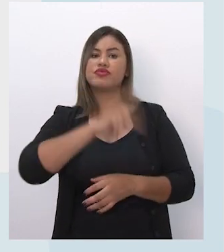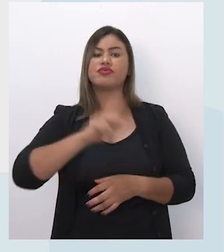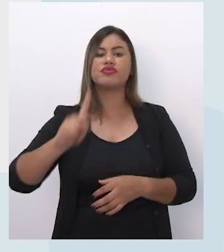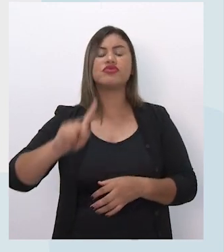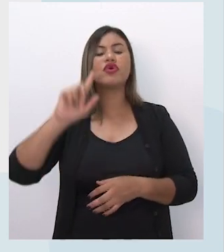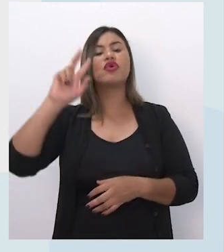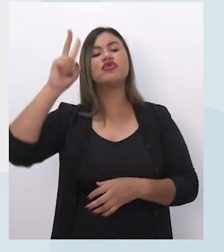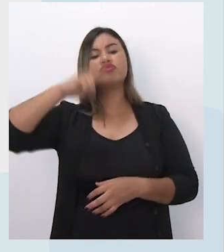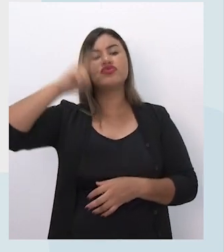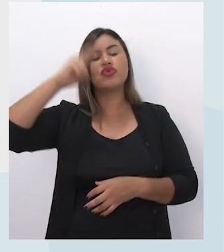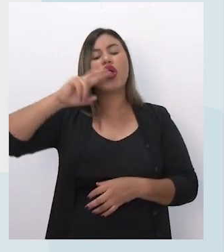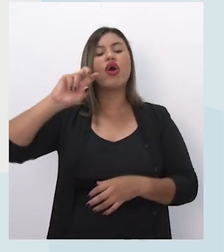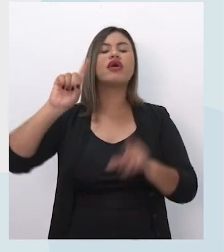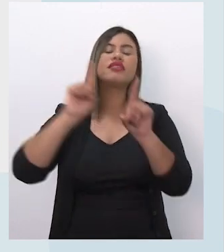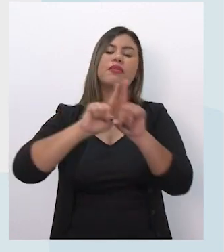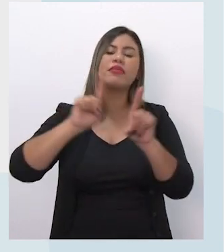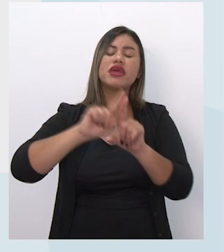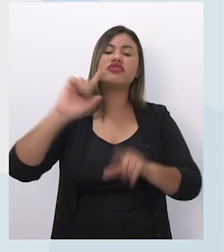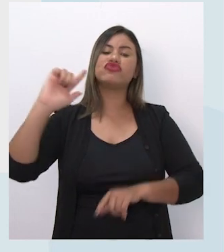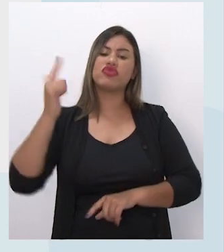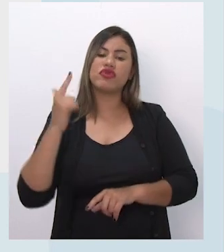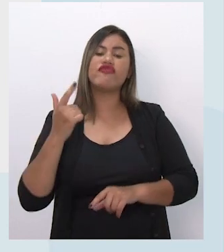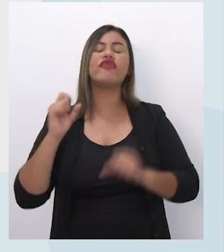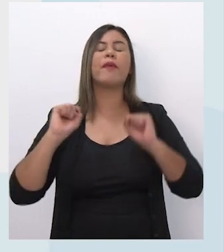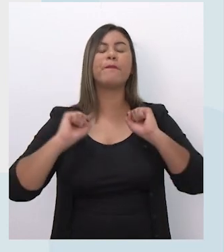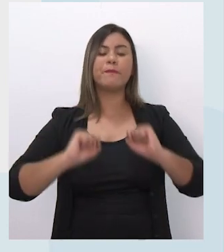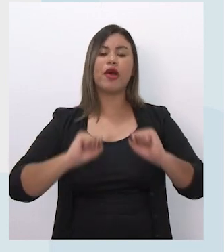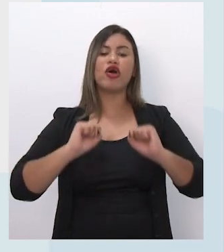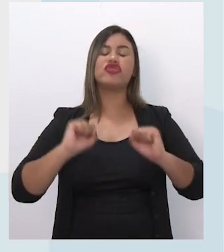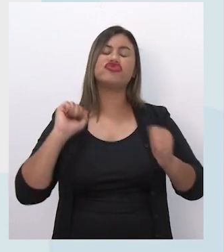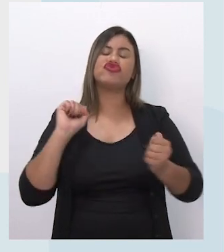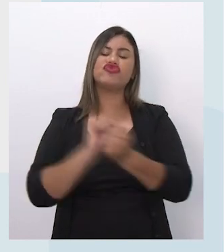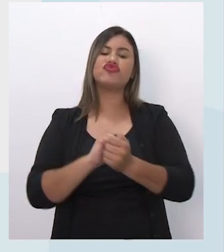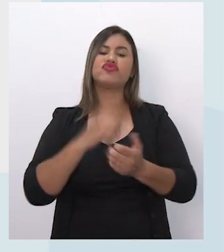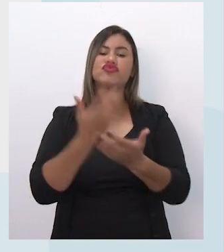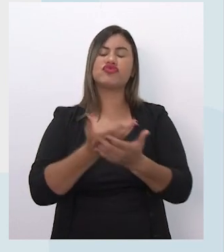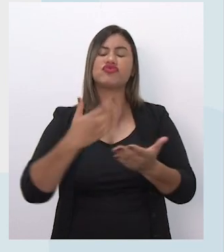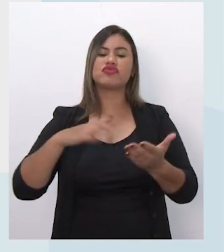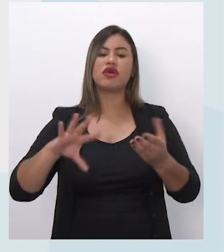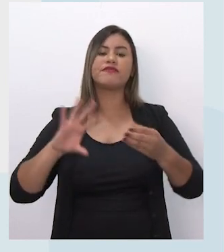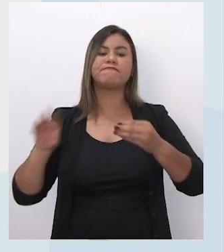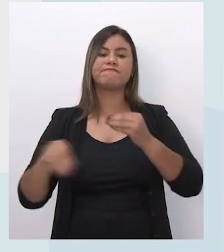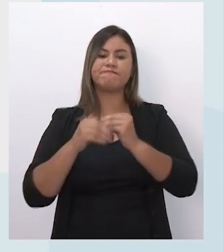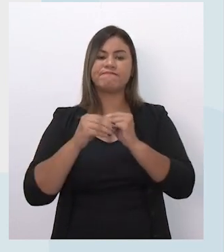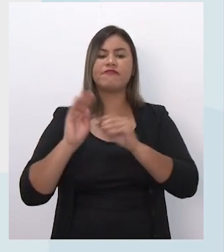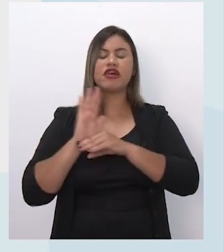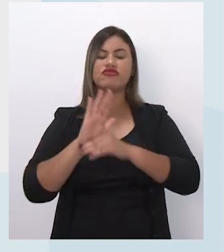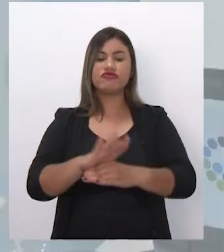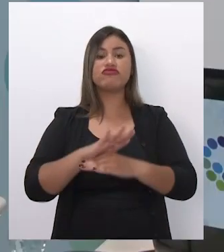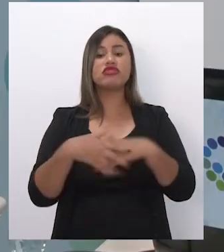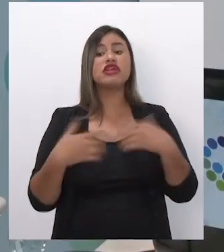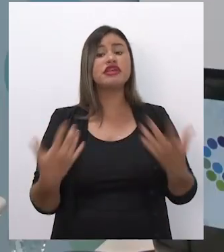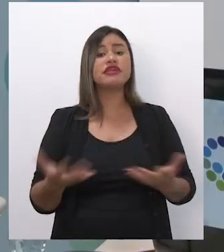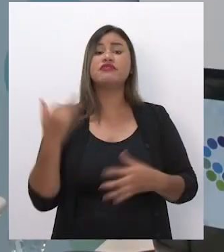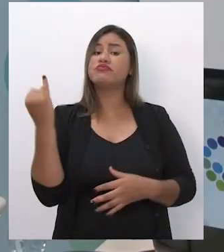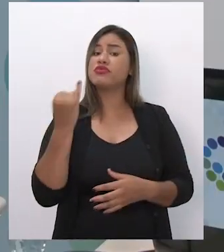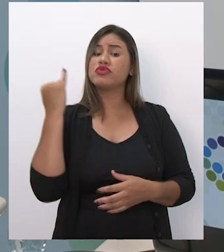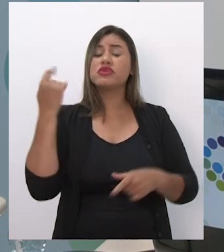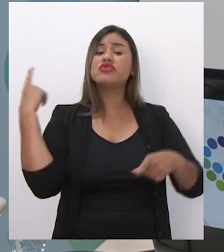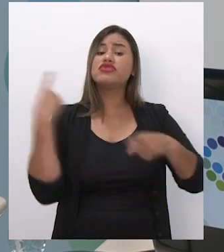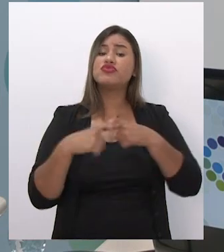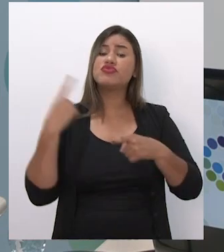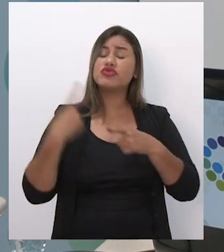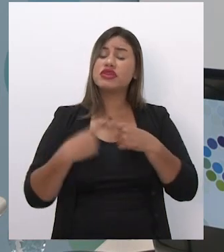geografia podem contribuir aí juntamente aos seus estudantes. E isso é extremamente fundamental,